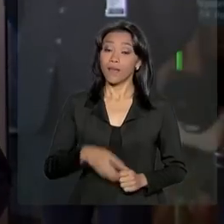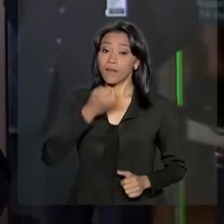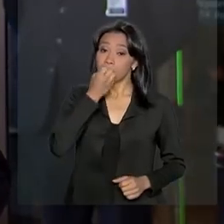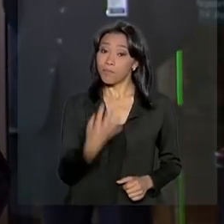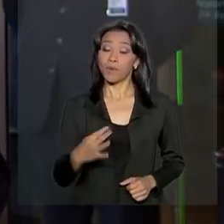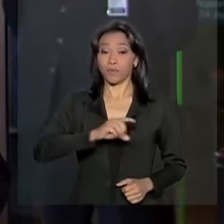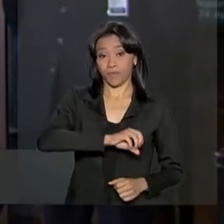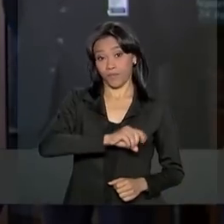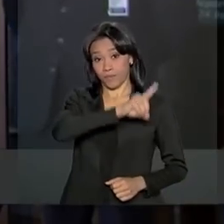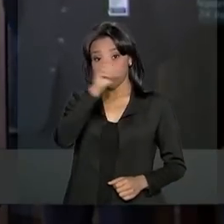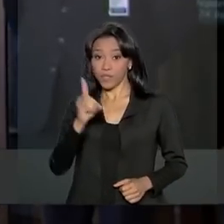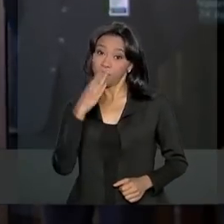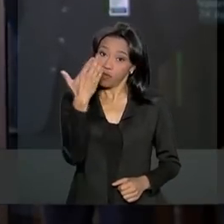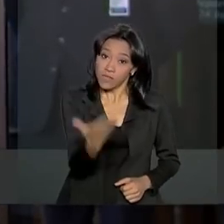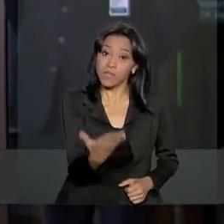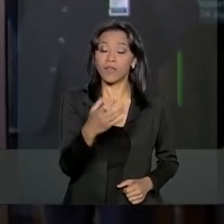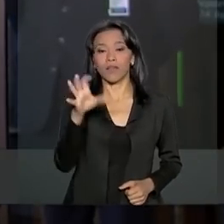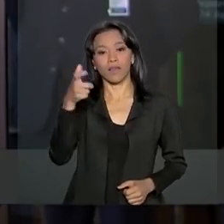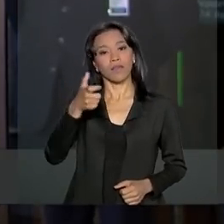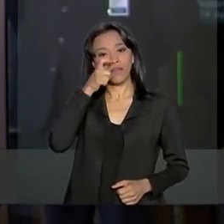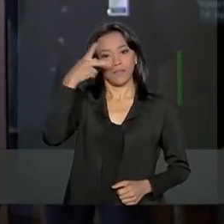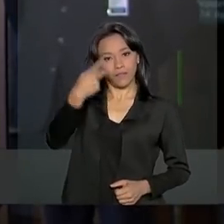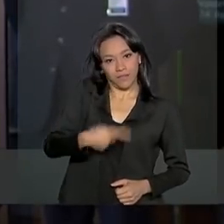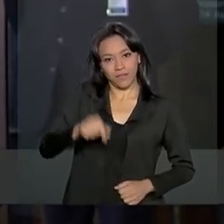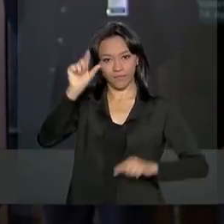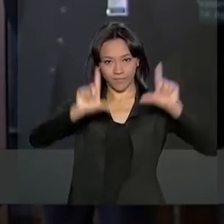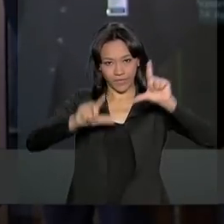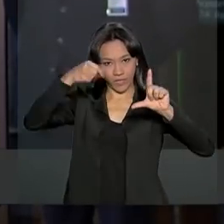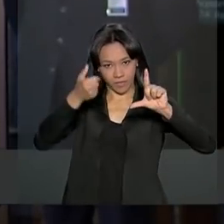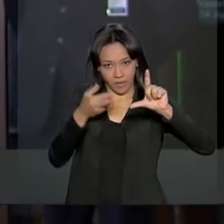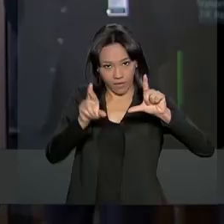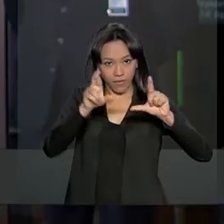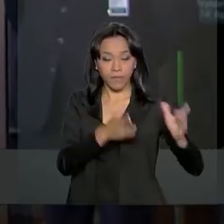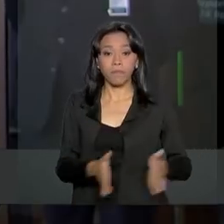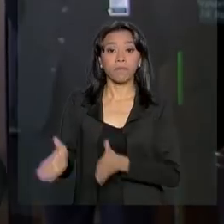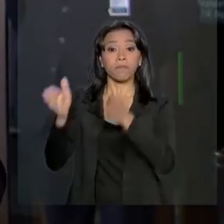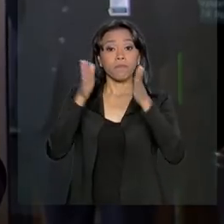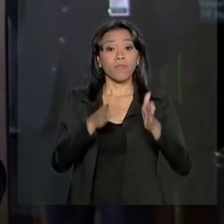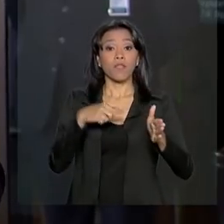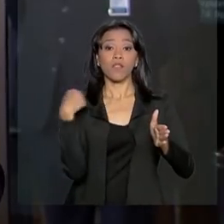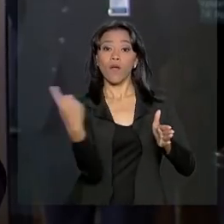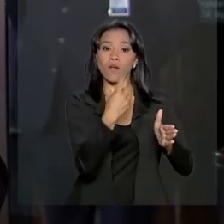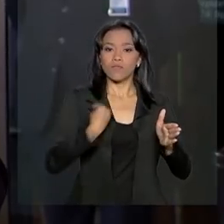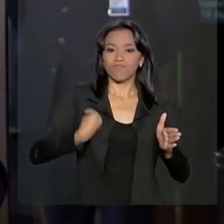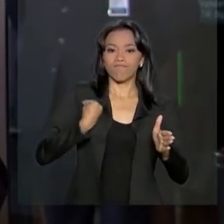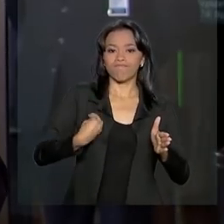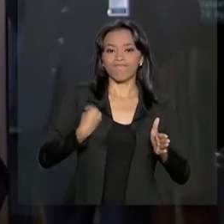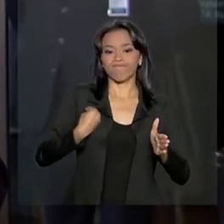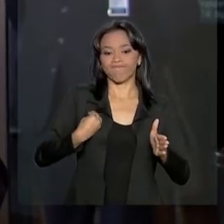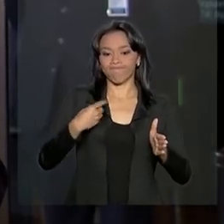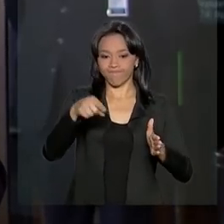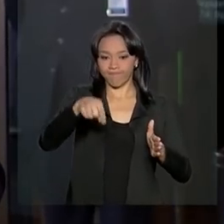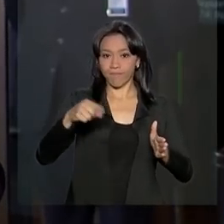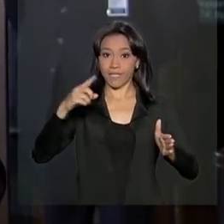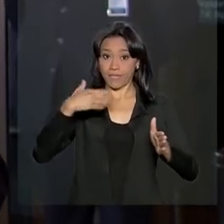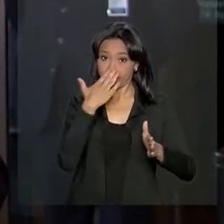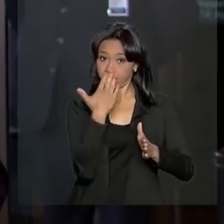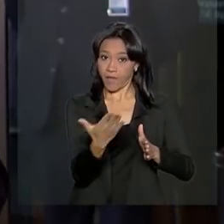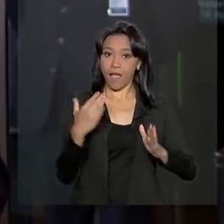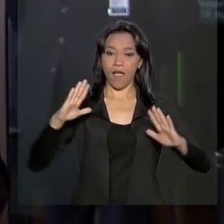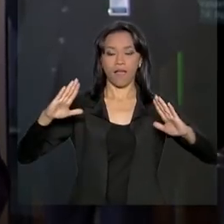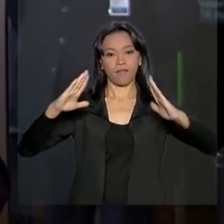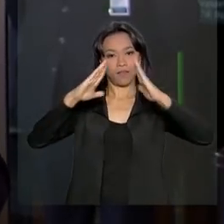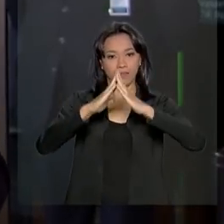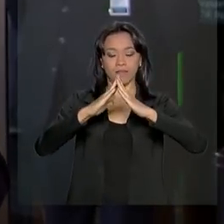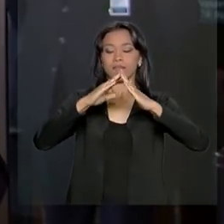Bom dia a você que acompanha a programação da NBR. Estamos na porta do Hospital Albert Einstein, no bairro do Morumbi,